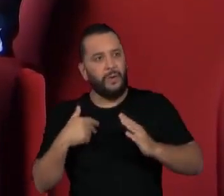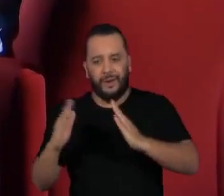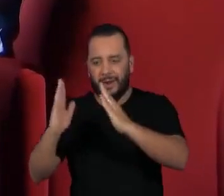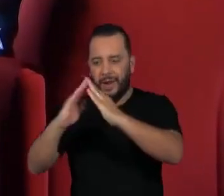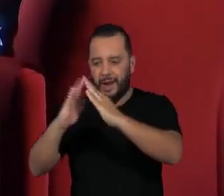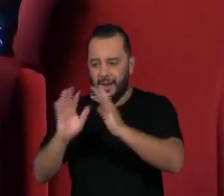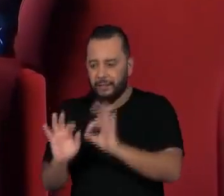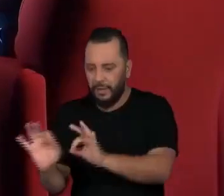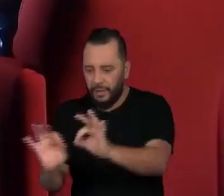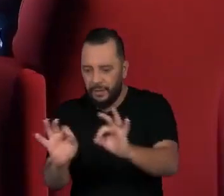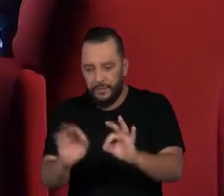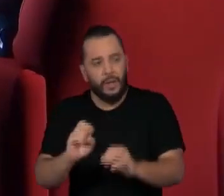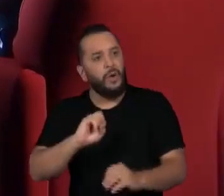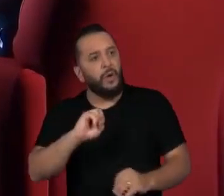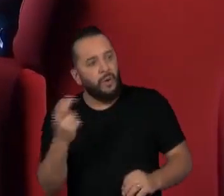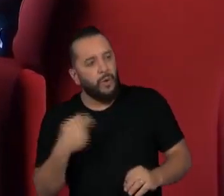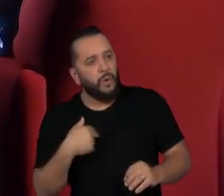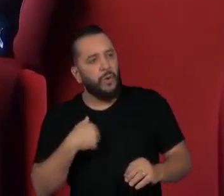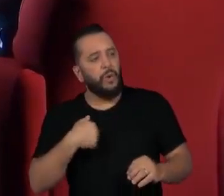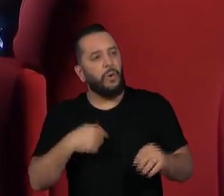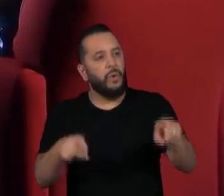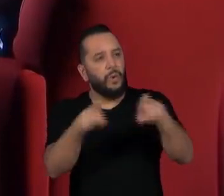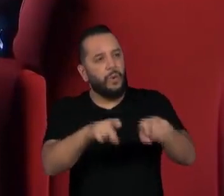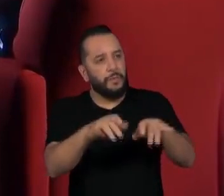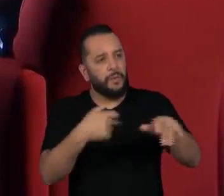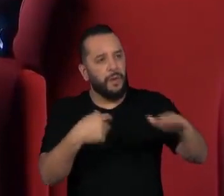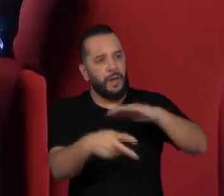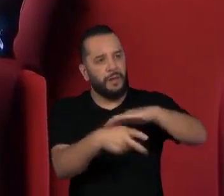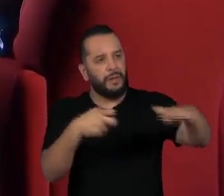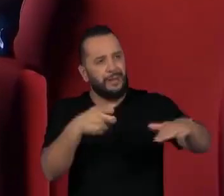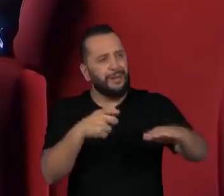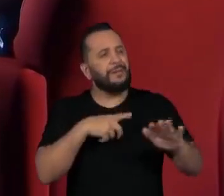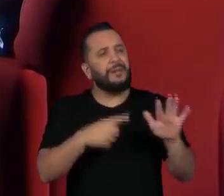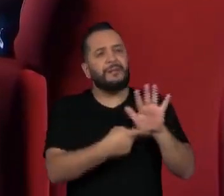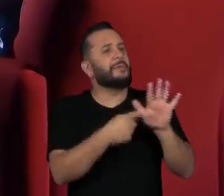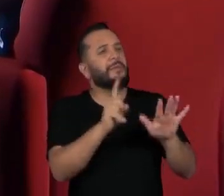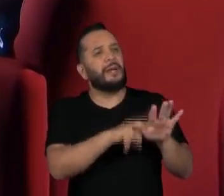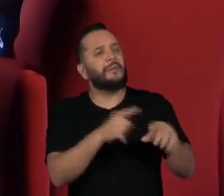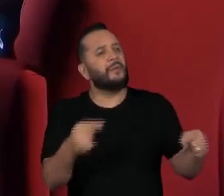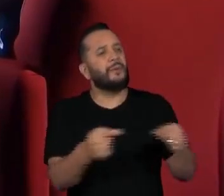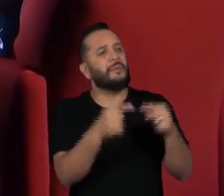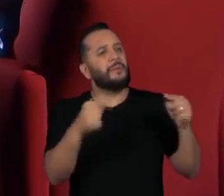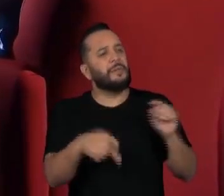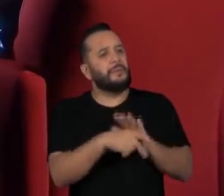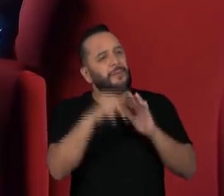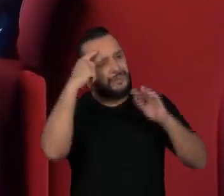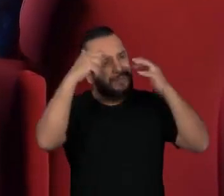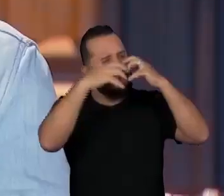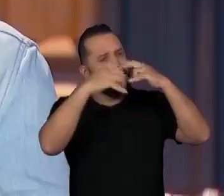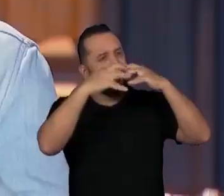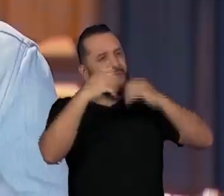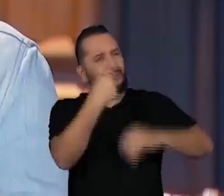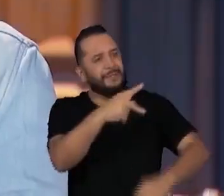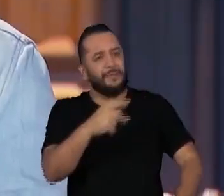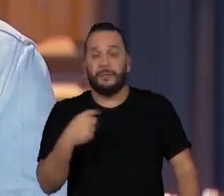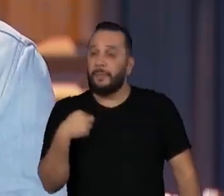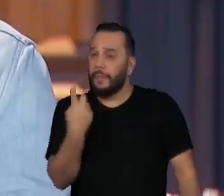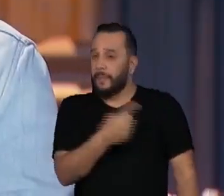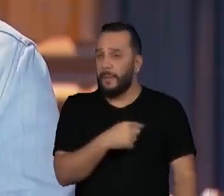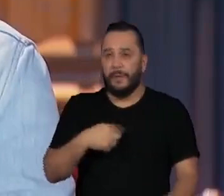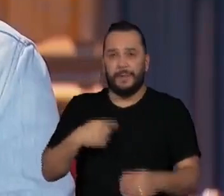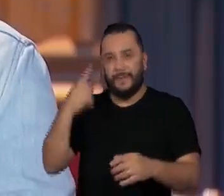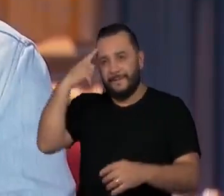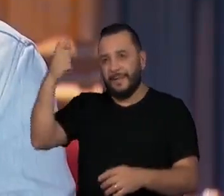computador que você tem que hackear se tem alguma dessas que você acha mais que se aproxima mais você conhece a gente está sempre inventando